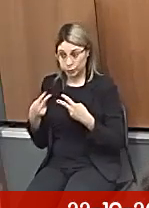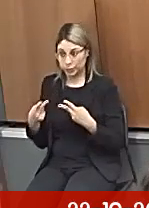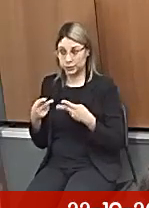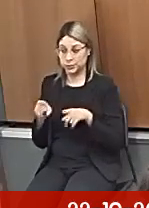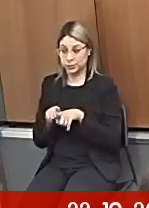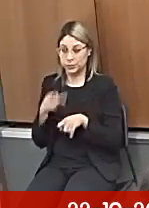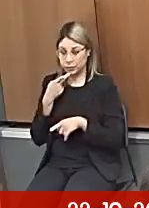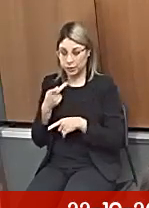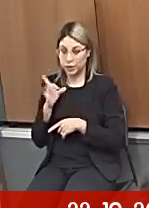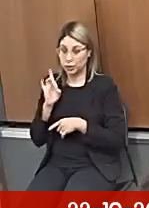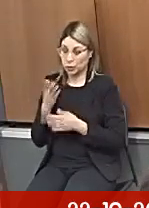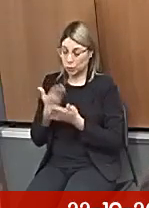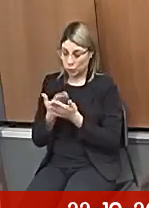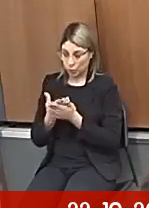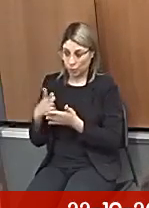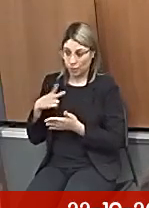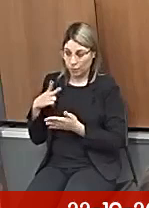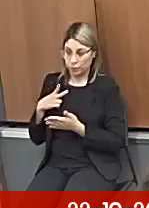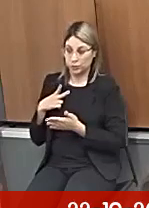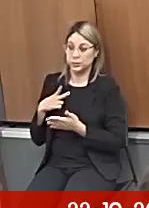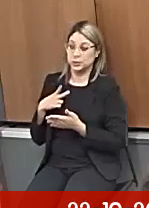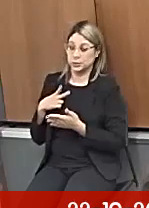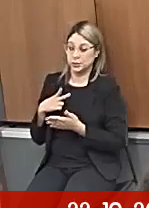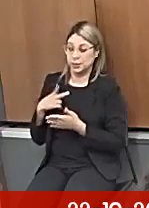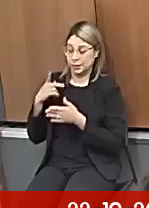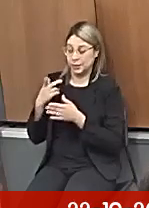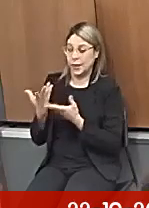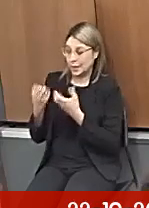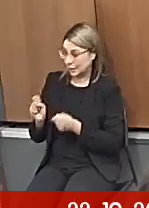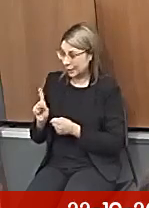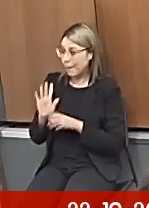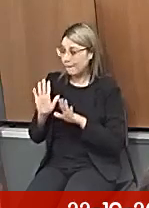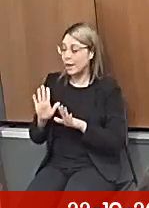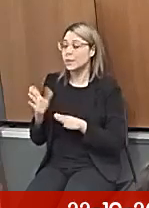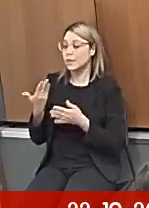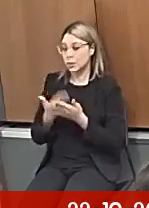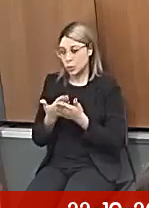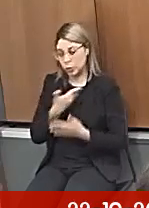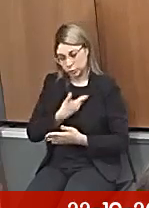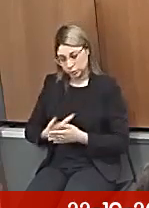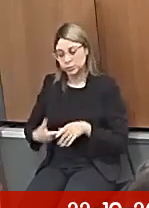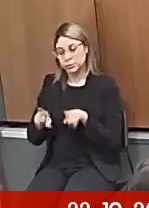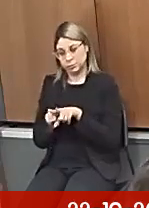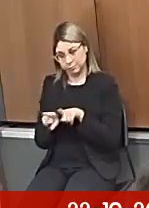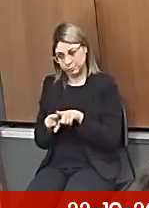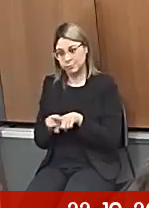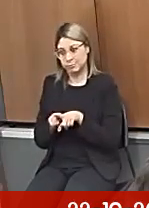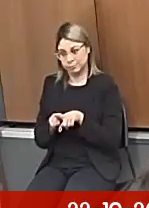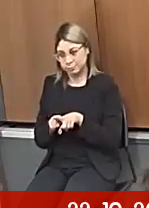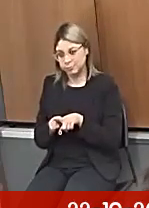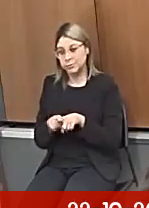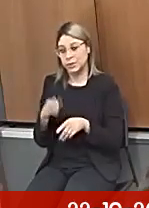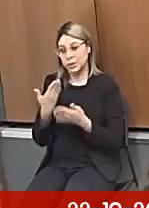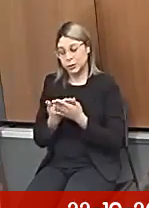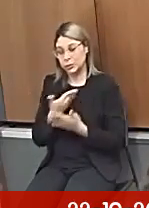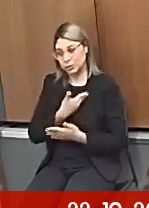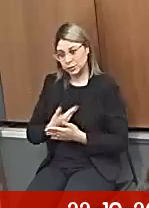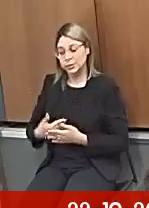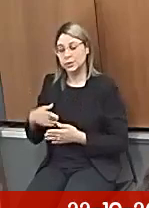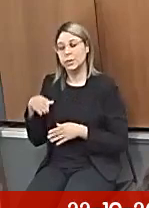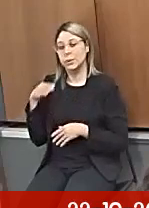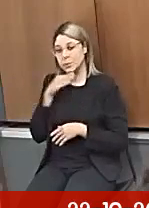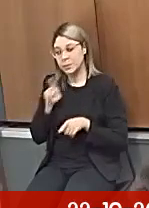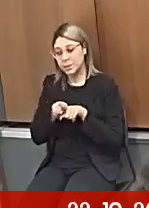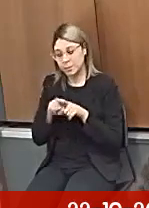que eu vou falar, não é só a escola particular que nega, não. A escola estadual também está negando matrícula. Isso veio para mim, a escola estadual também eu vi que está